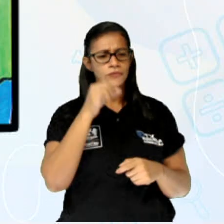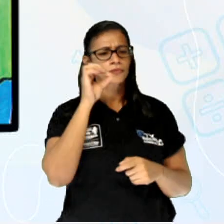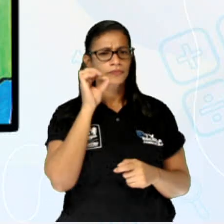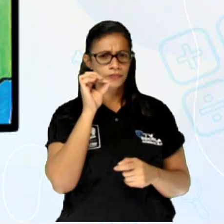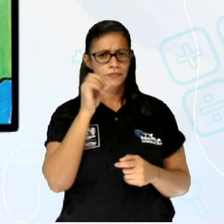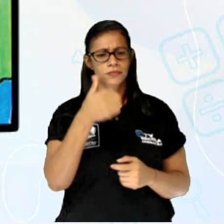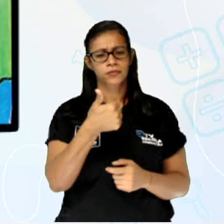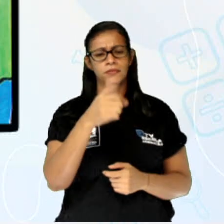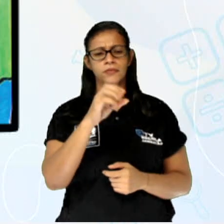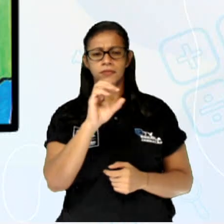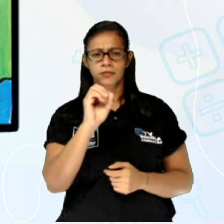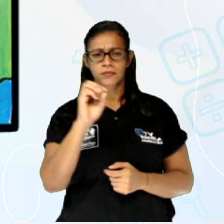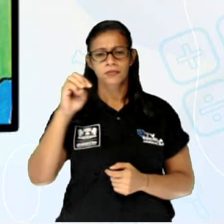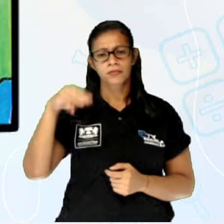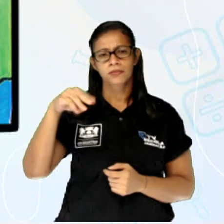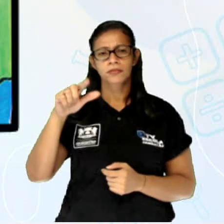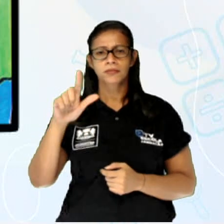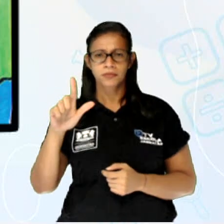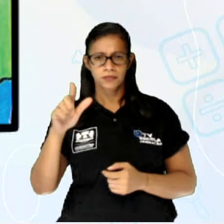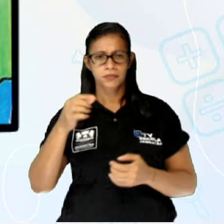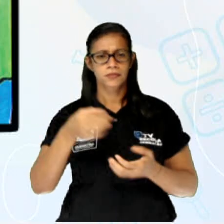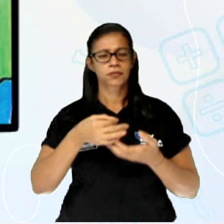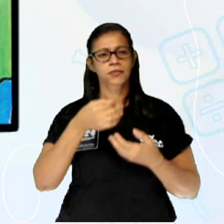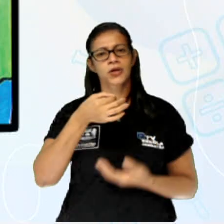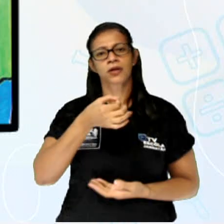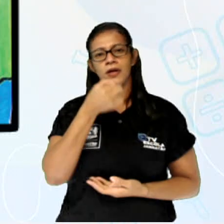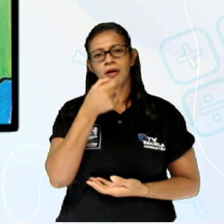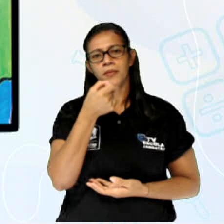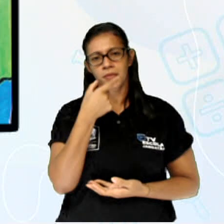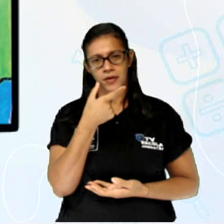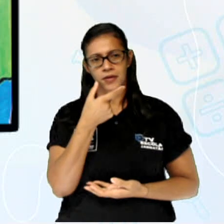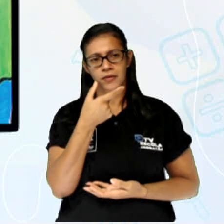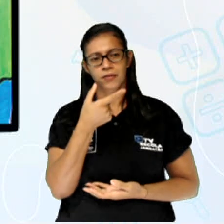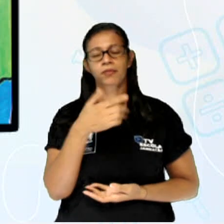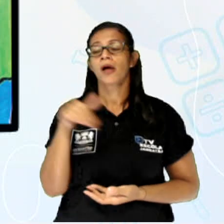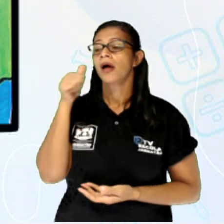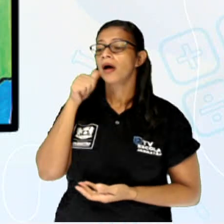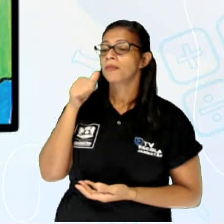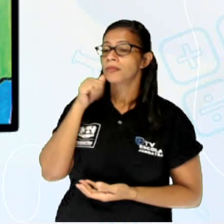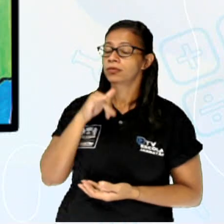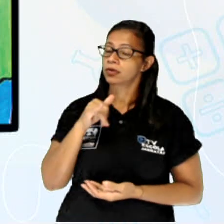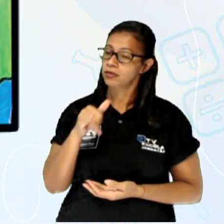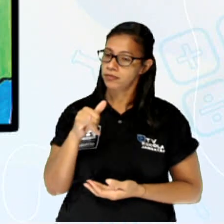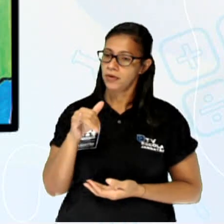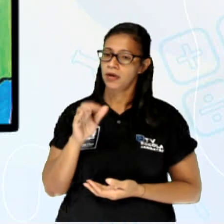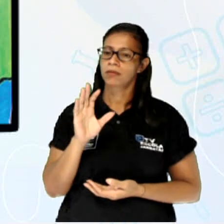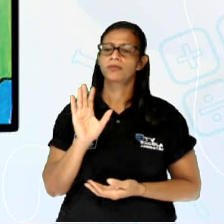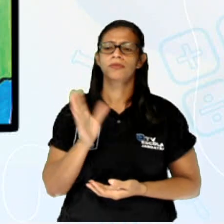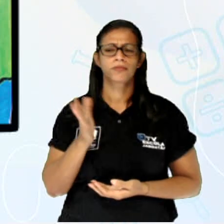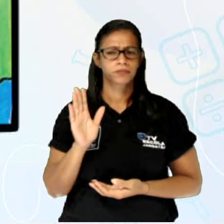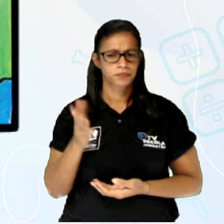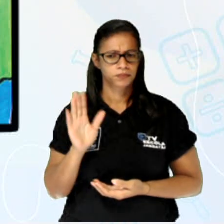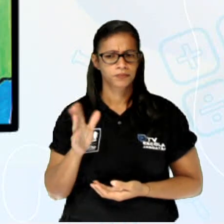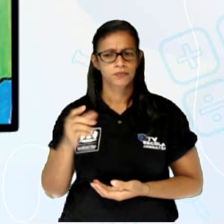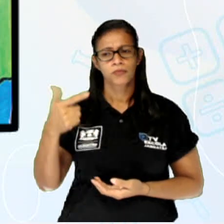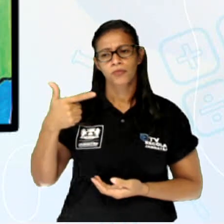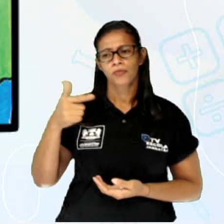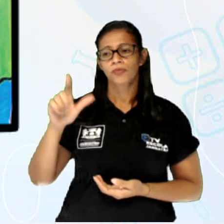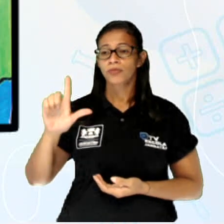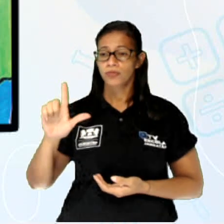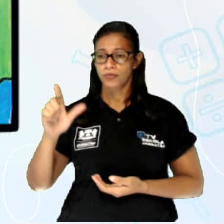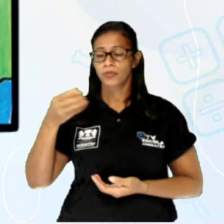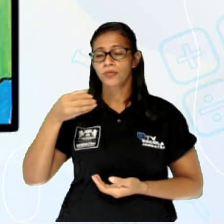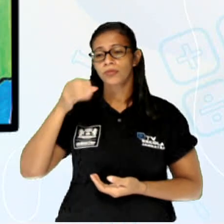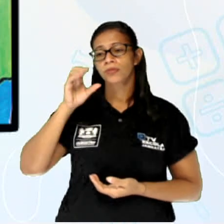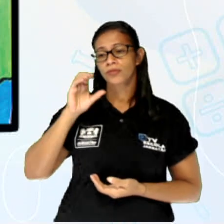por dia. E a moça fala: eu fiz 2 litros de suco para tomarmos na hora do lanche. E o